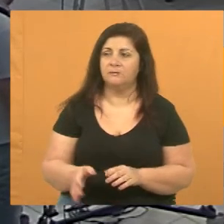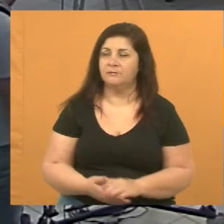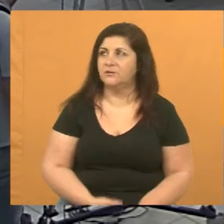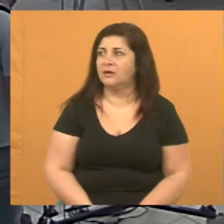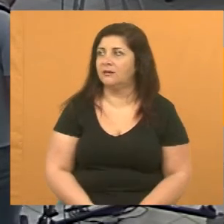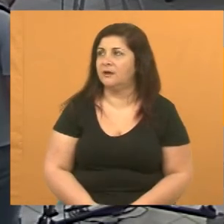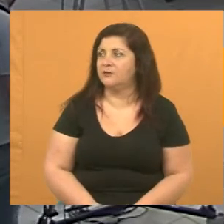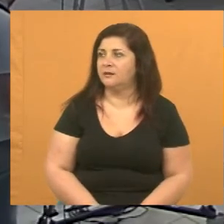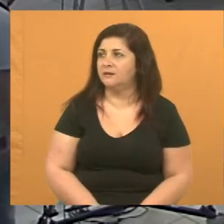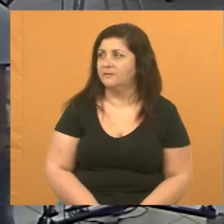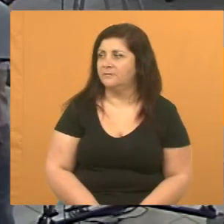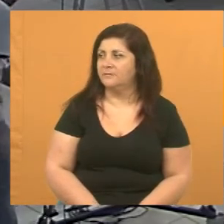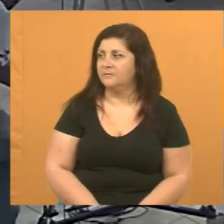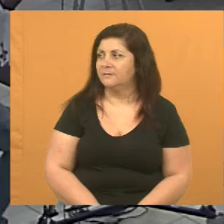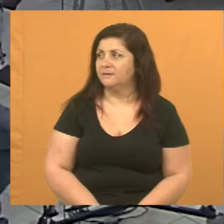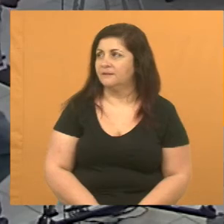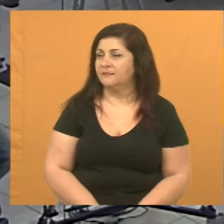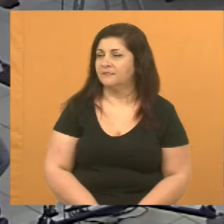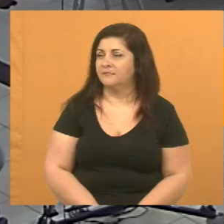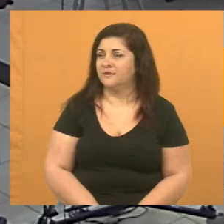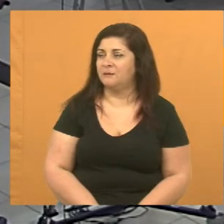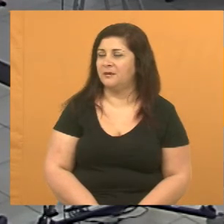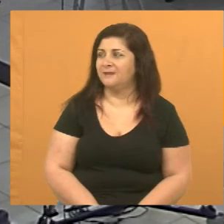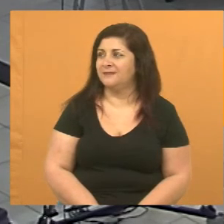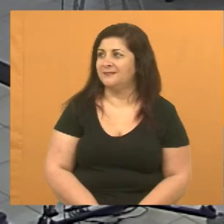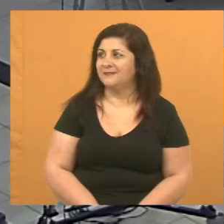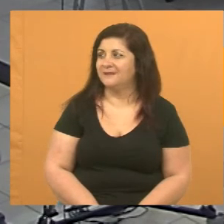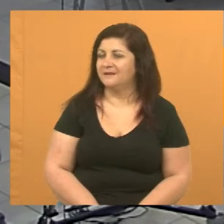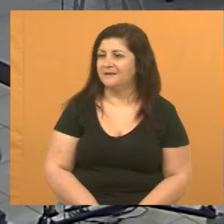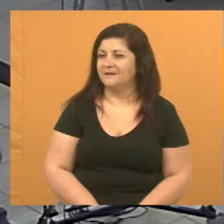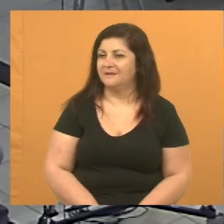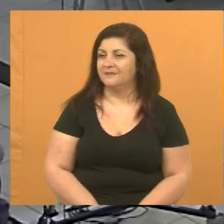Não, só não foi eu, você, a doutora. A senhora votou?